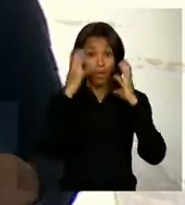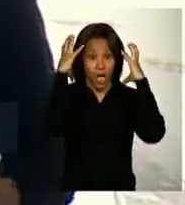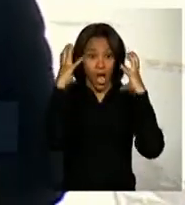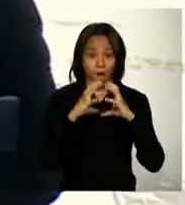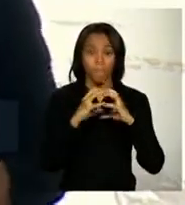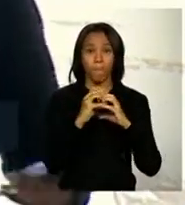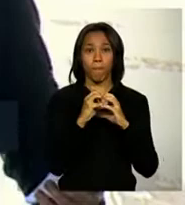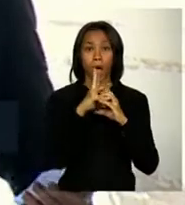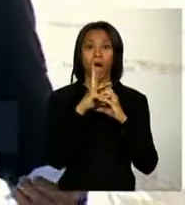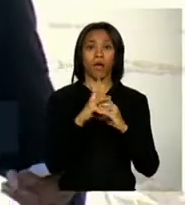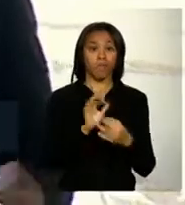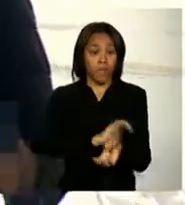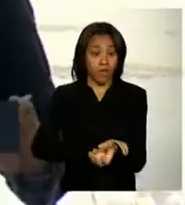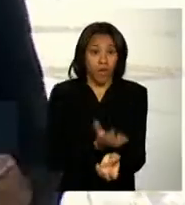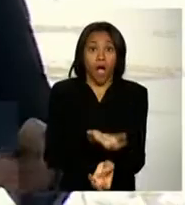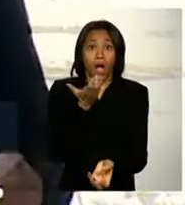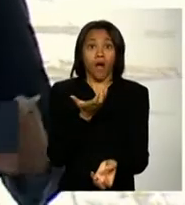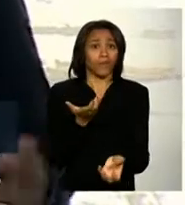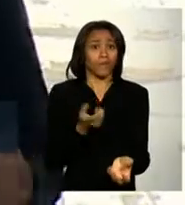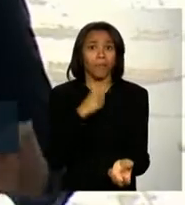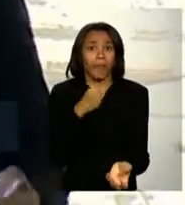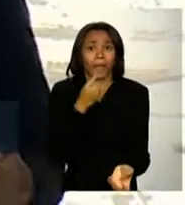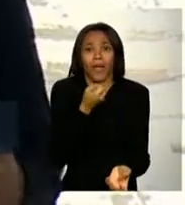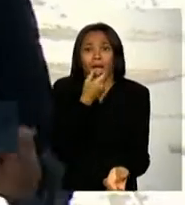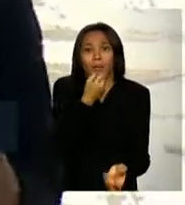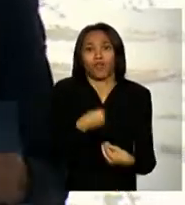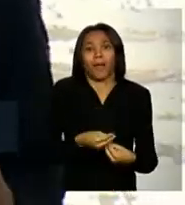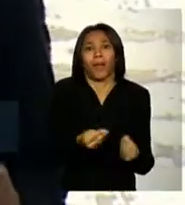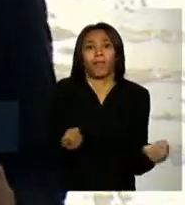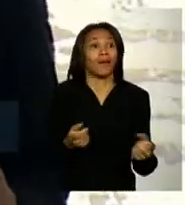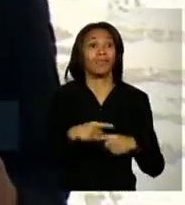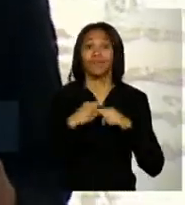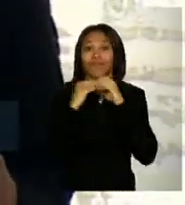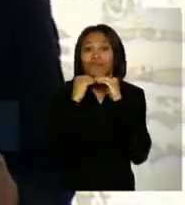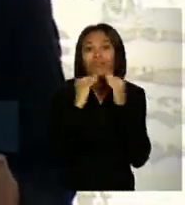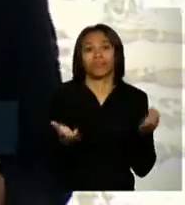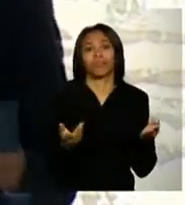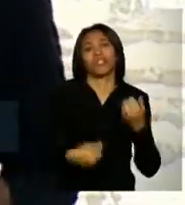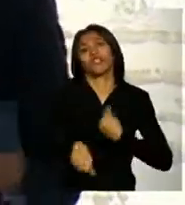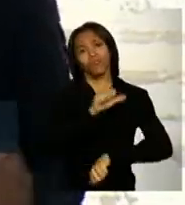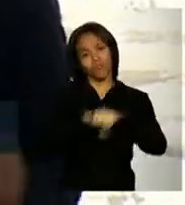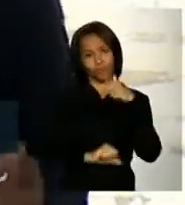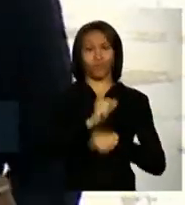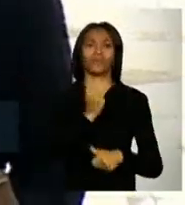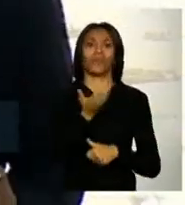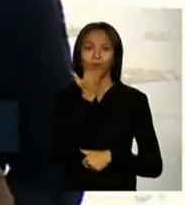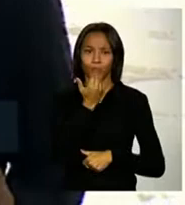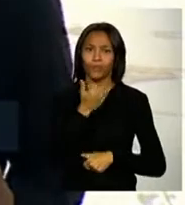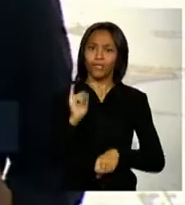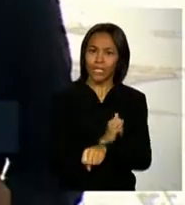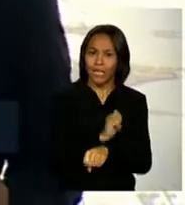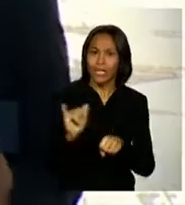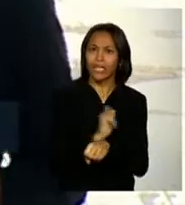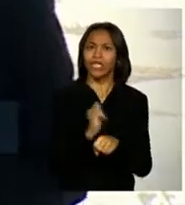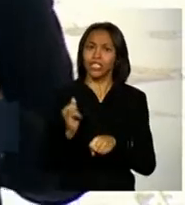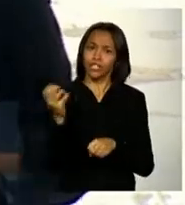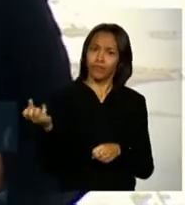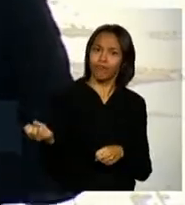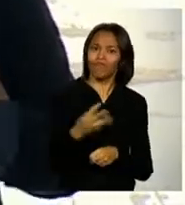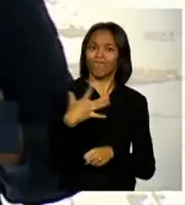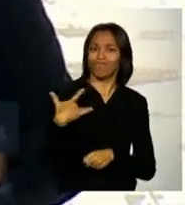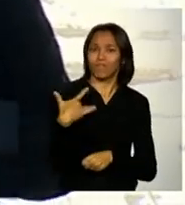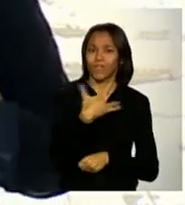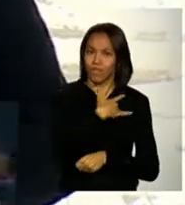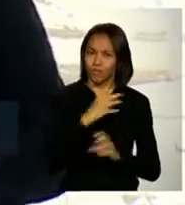para pressão alta remédio de graça mas não adianta dar remédio de graça não mudar o hábito alimentar e se a gente não andar mais não mudar